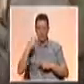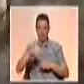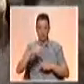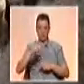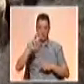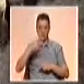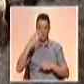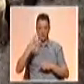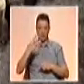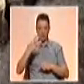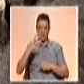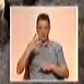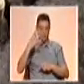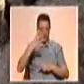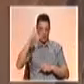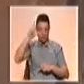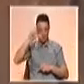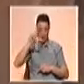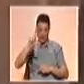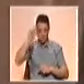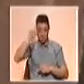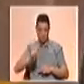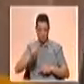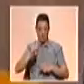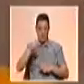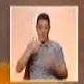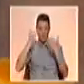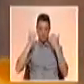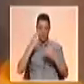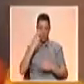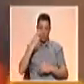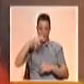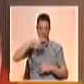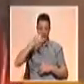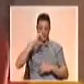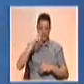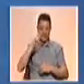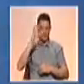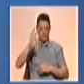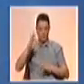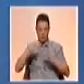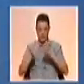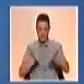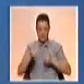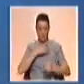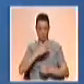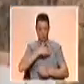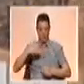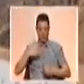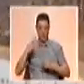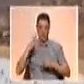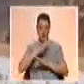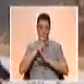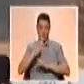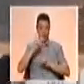3 a 4 litros para beber. Dados da Unicef e da Organização Mundial da Saúde revelam que quase metade da